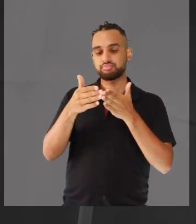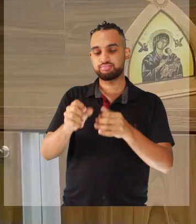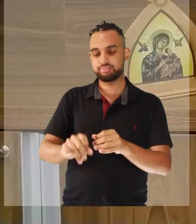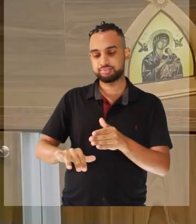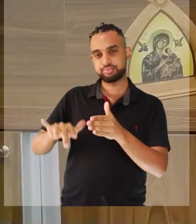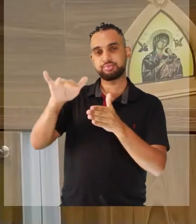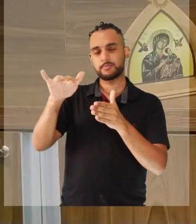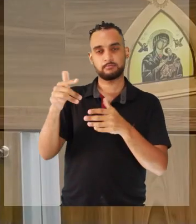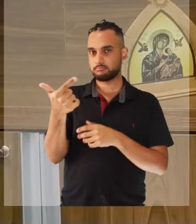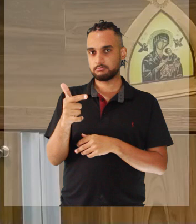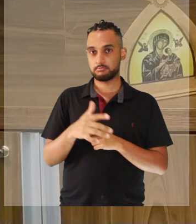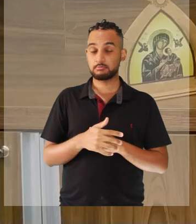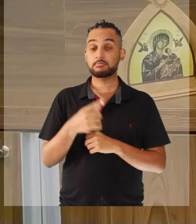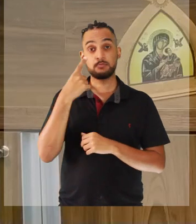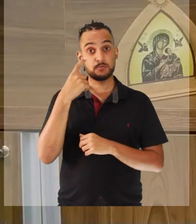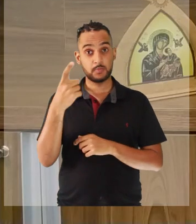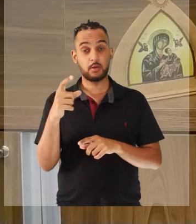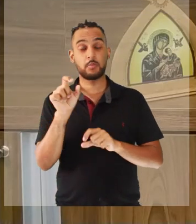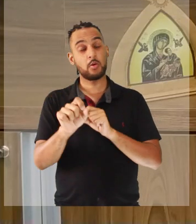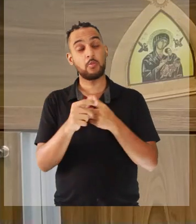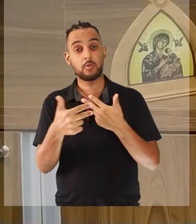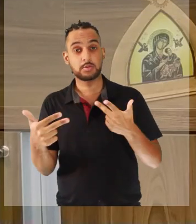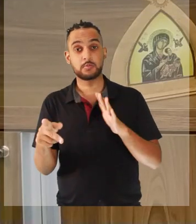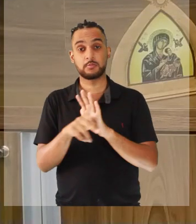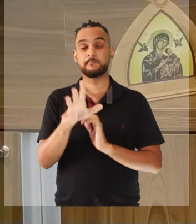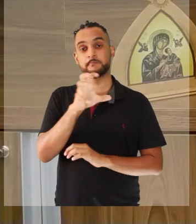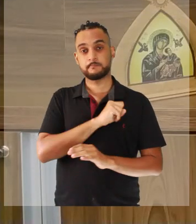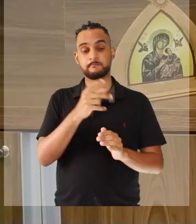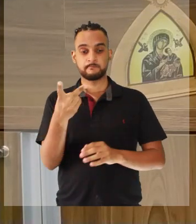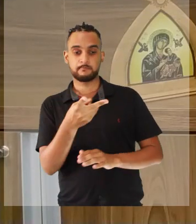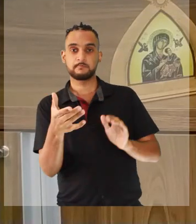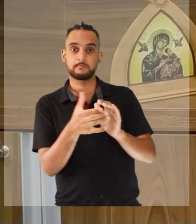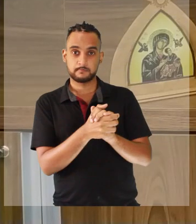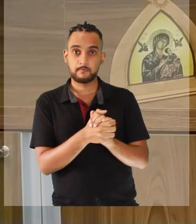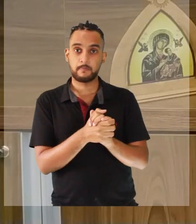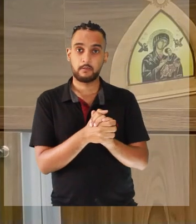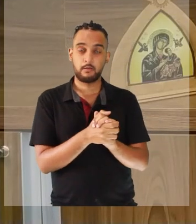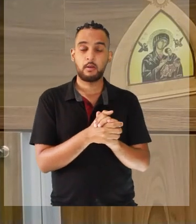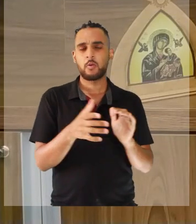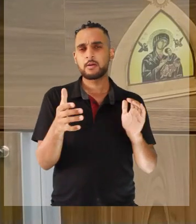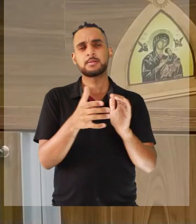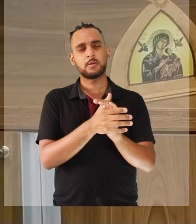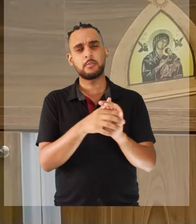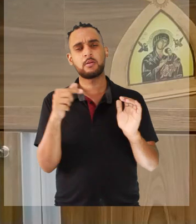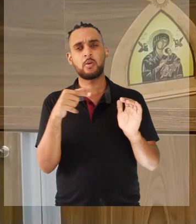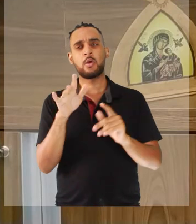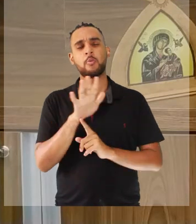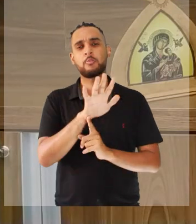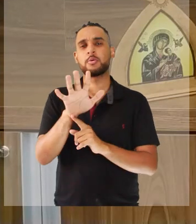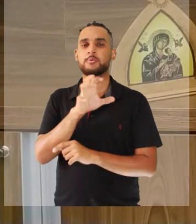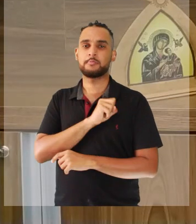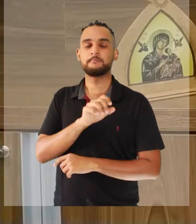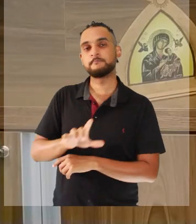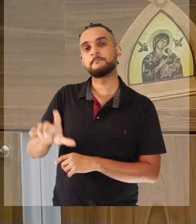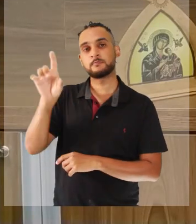dilúvio. Esse trecho mostra uma realidade interessante do amor conjugal. Como o amor conjugal nunca deixou de